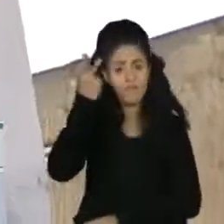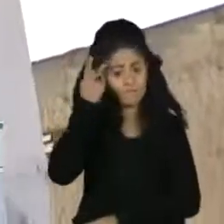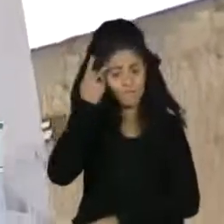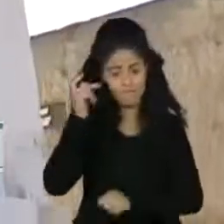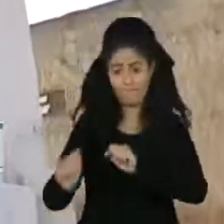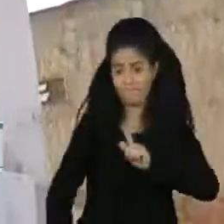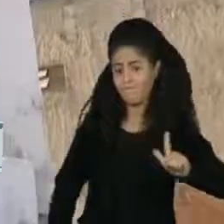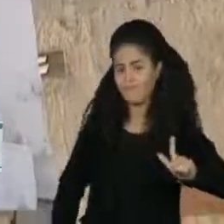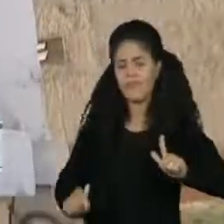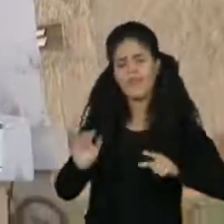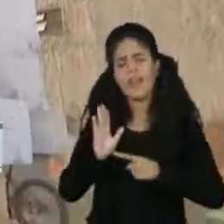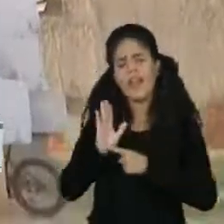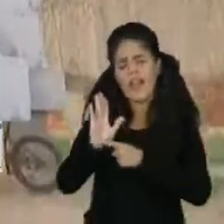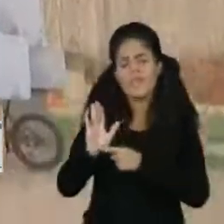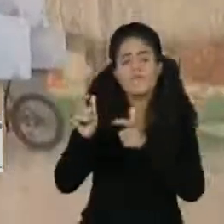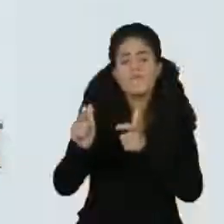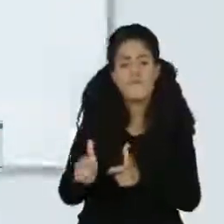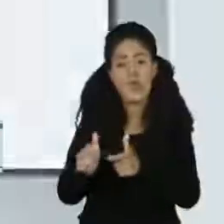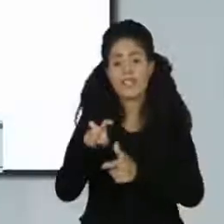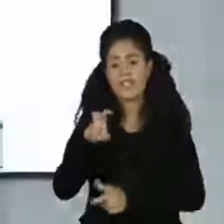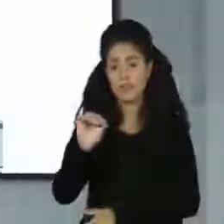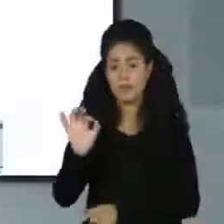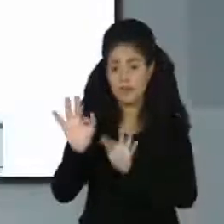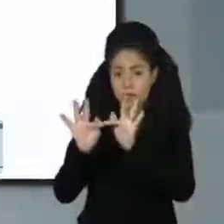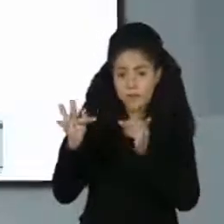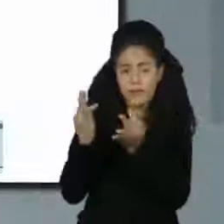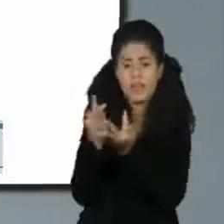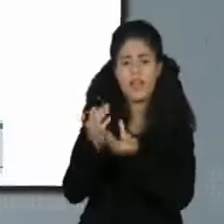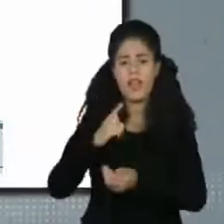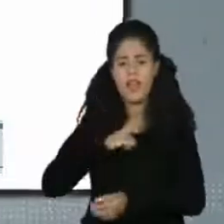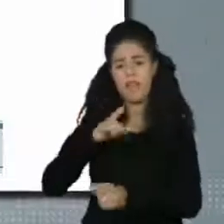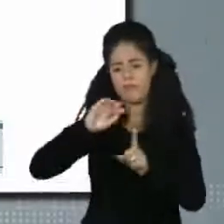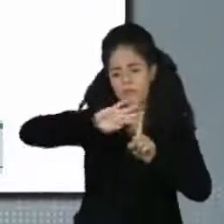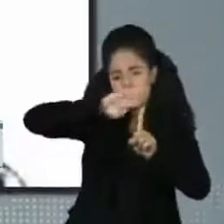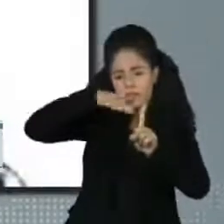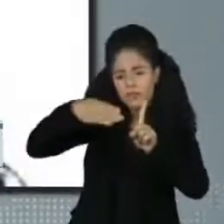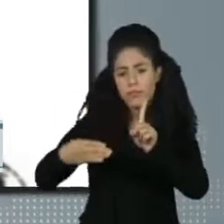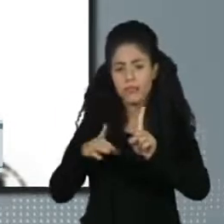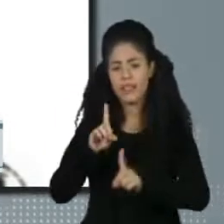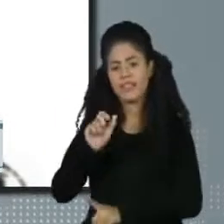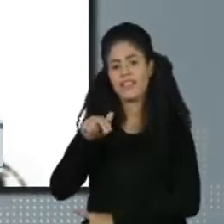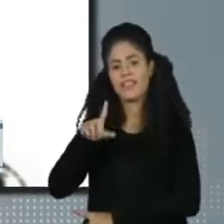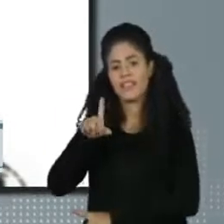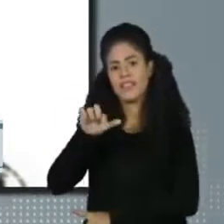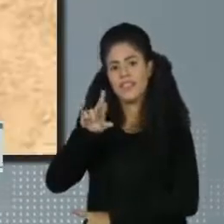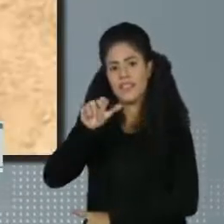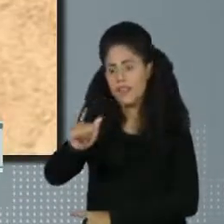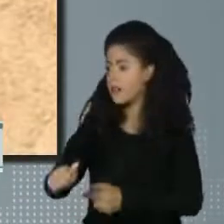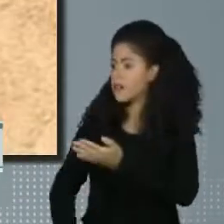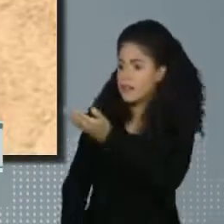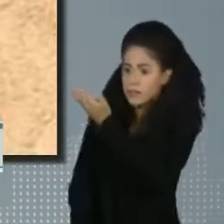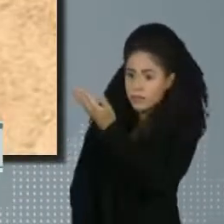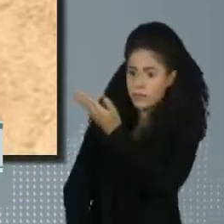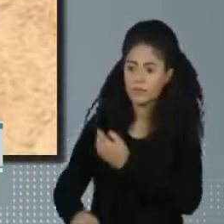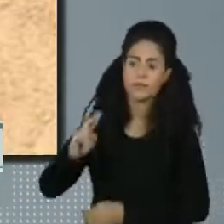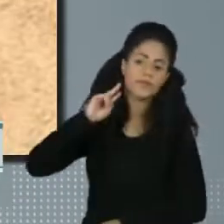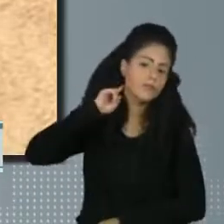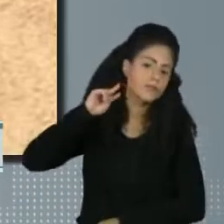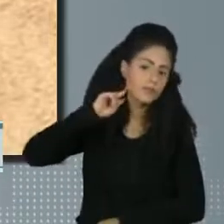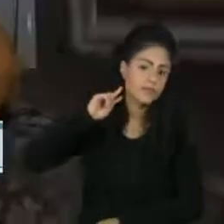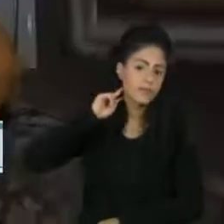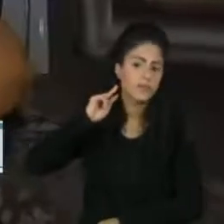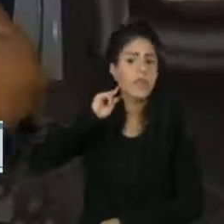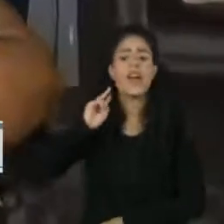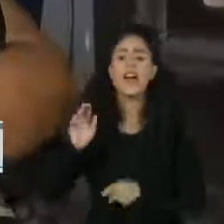leste de São Paulo onde vivem 50 famílias é uma homenagem a Dandara uma guerreira Negra casada com um